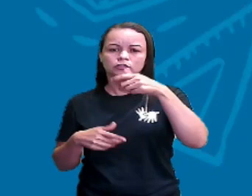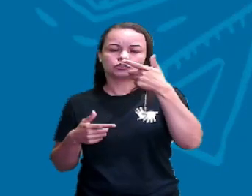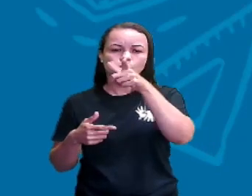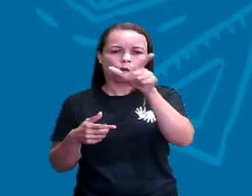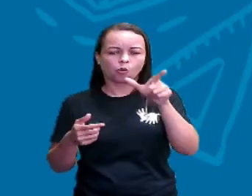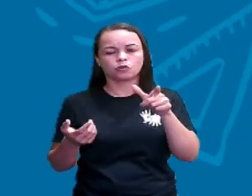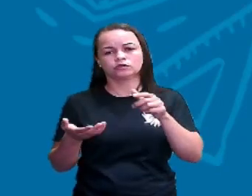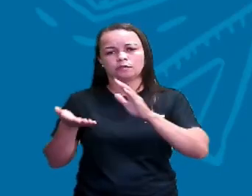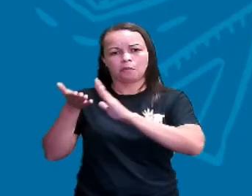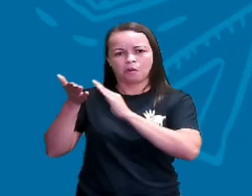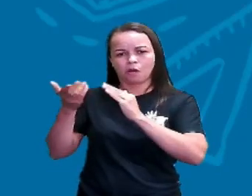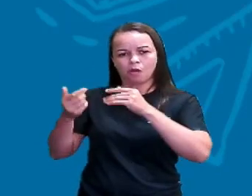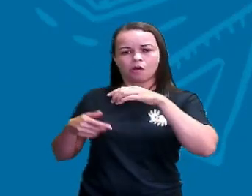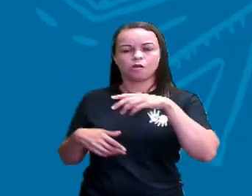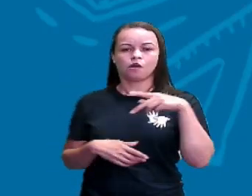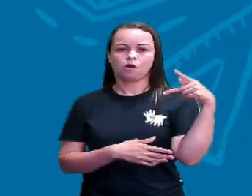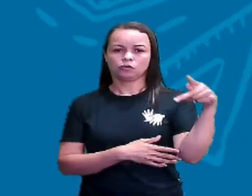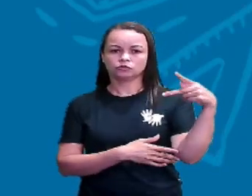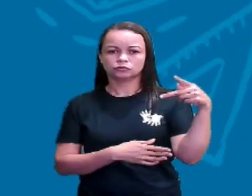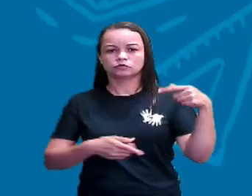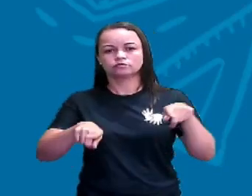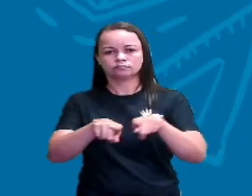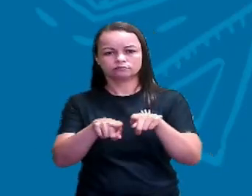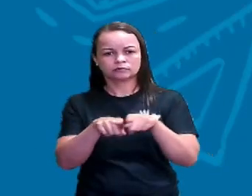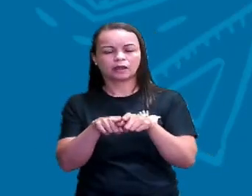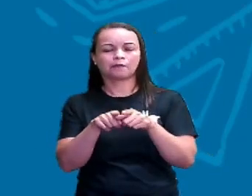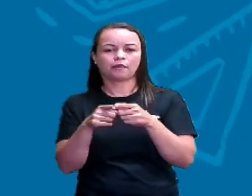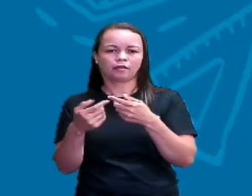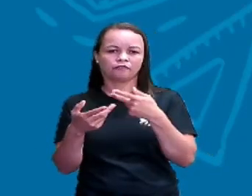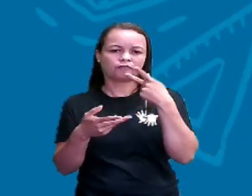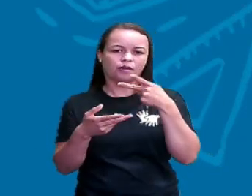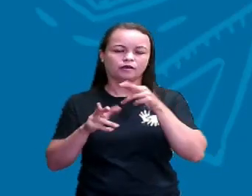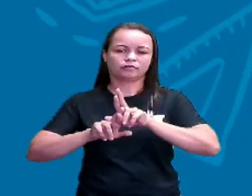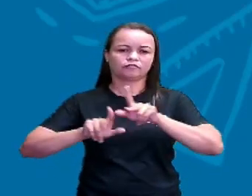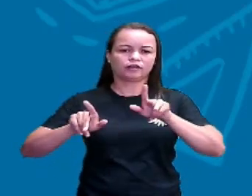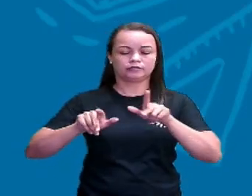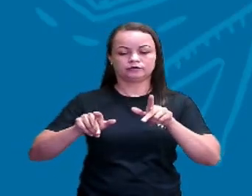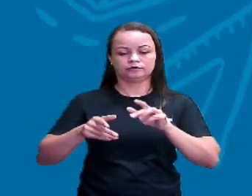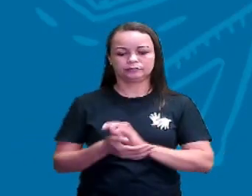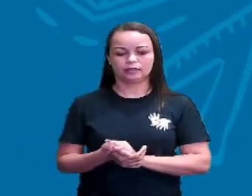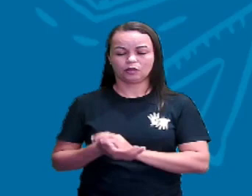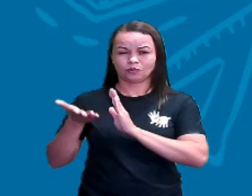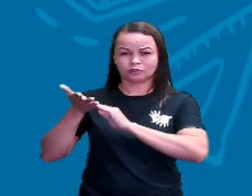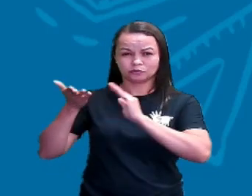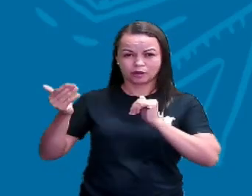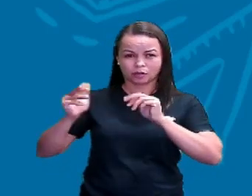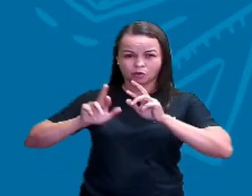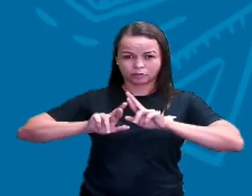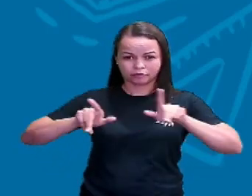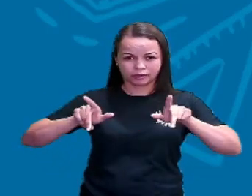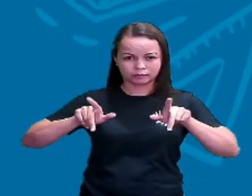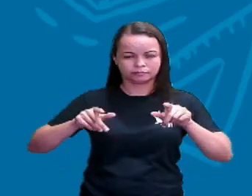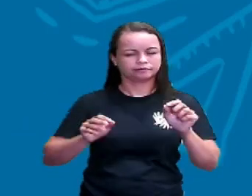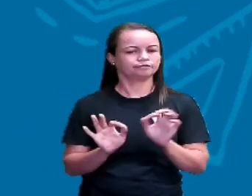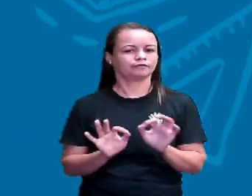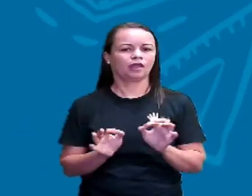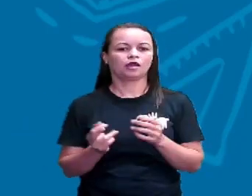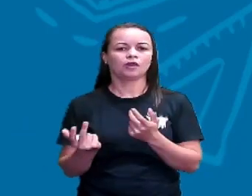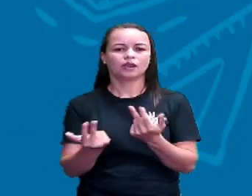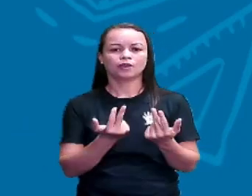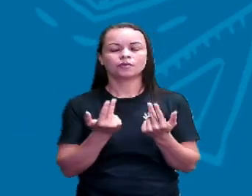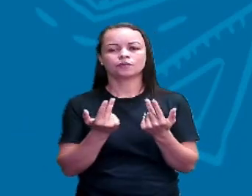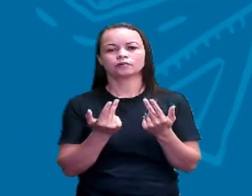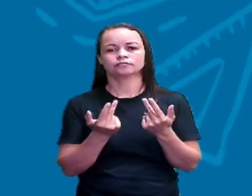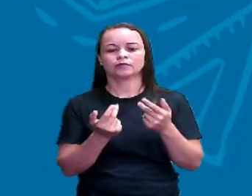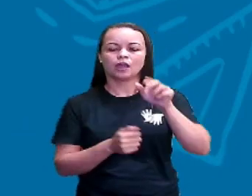diferente. Toda a língua ela tem as suas variações. No espanhol não é diferente. E o que seria esse vosseu?